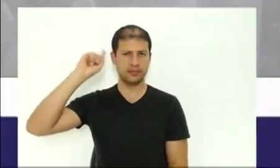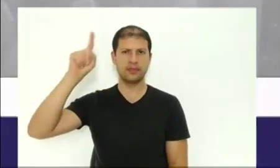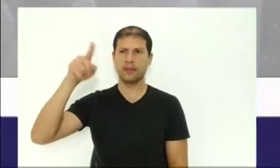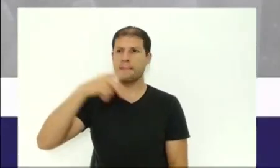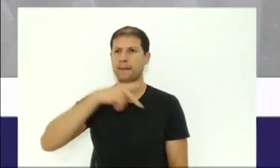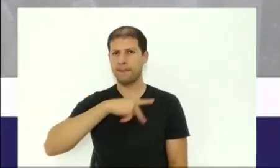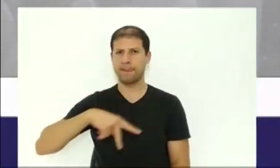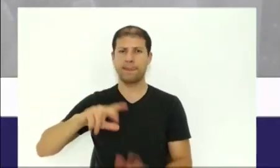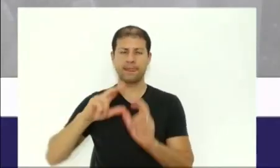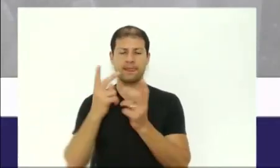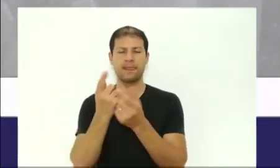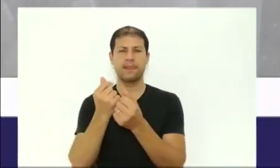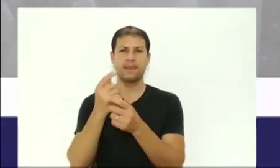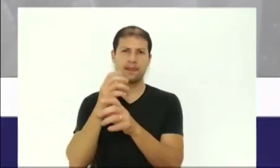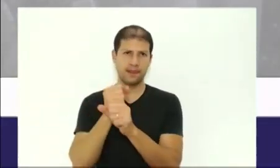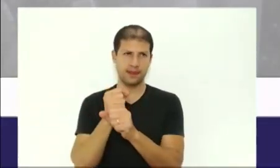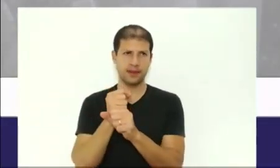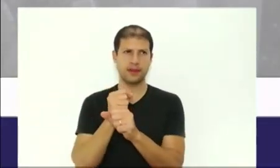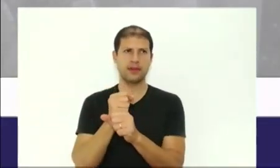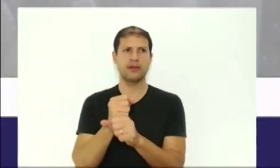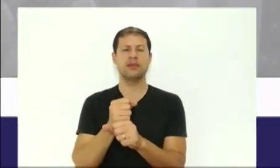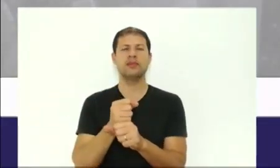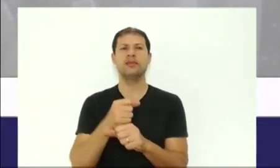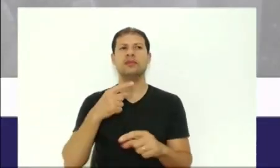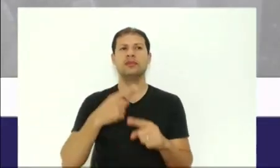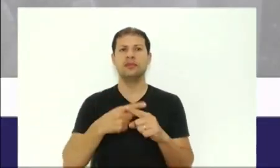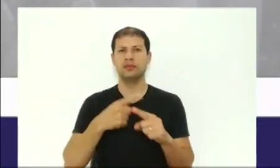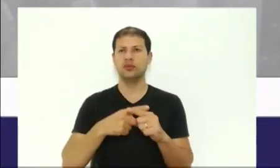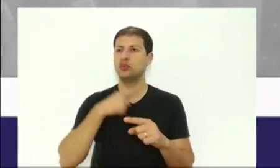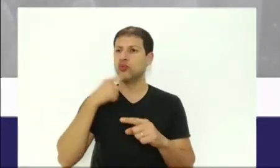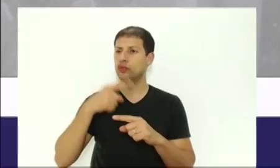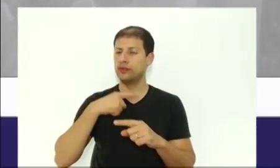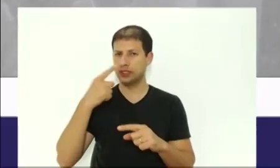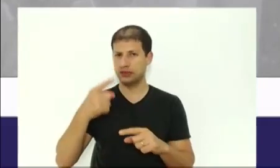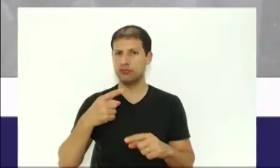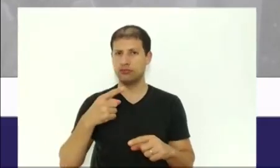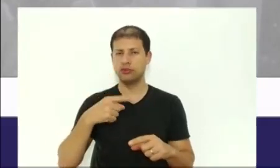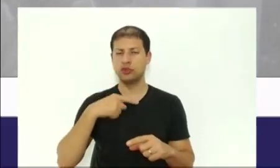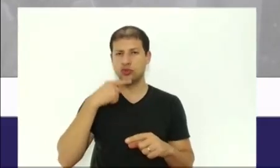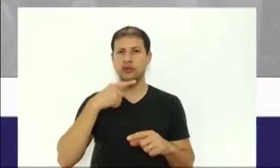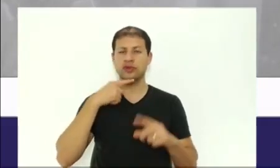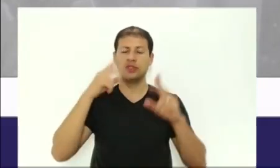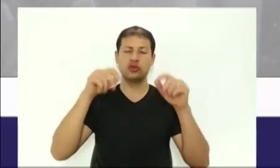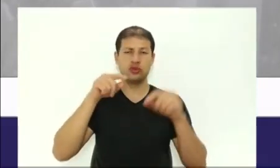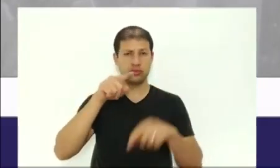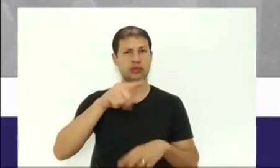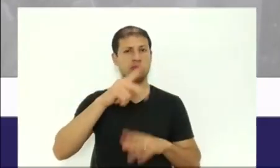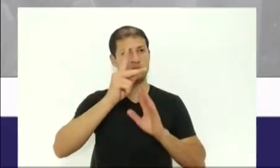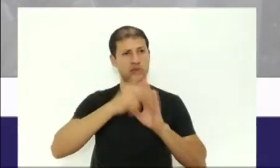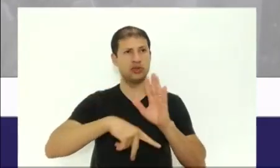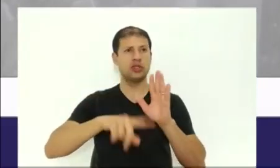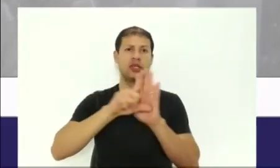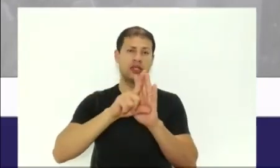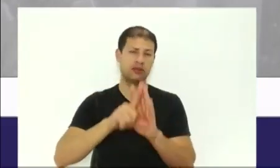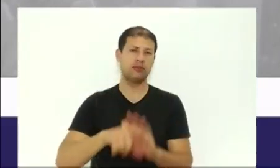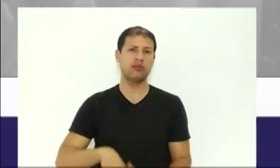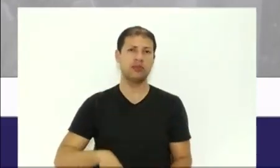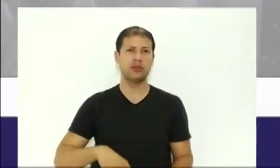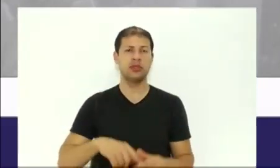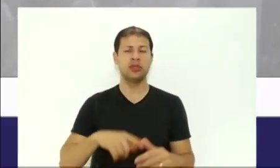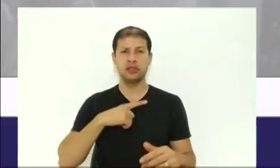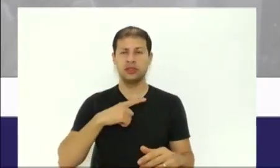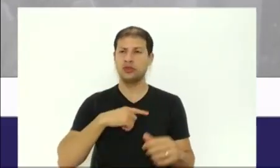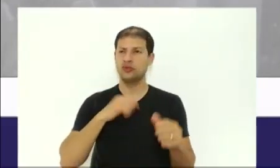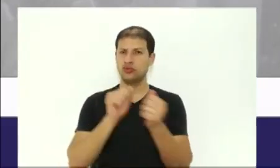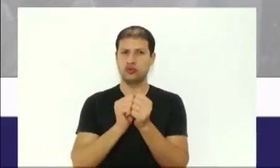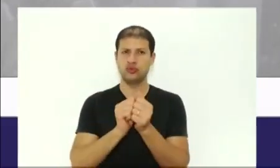de Orçamento, por conta de dúvidas relacionadas a esse projeto de lei vinculado